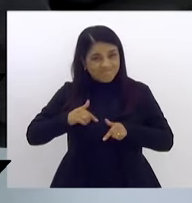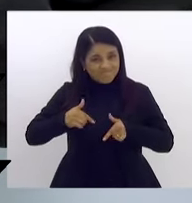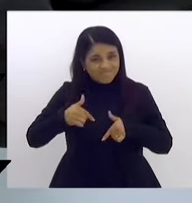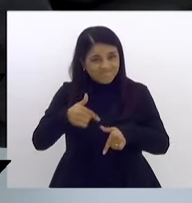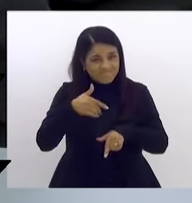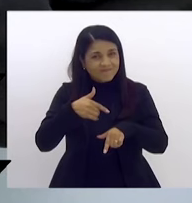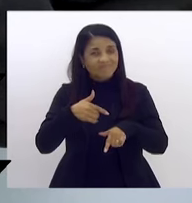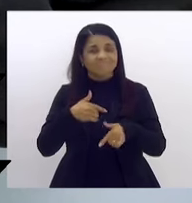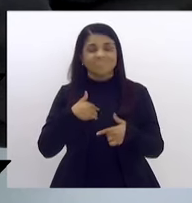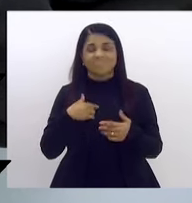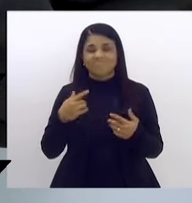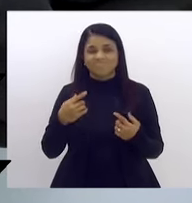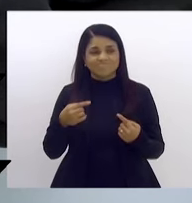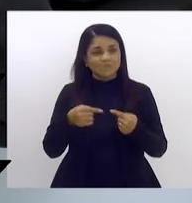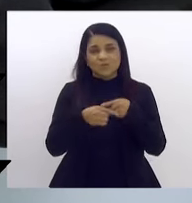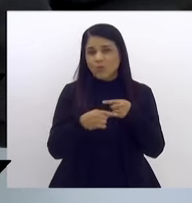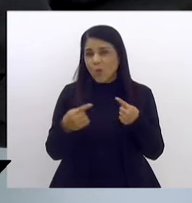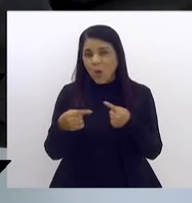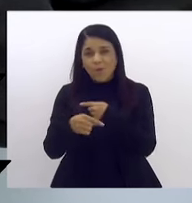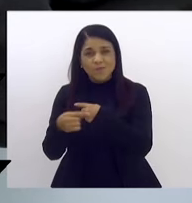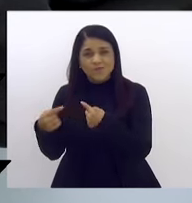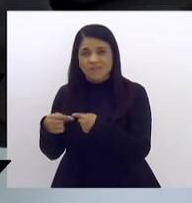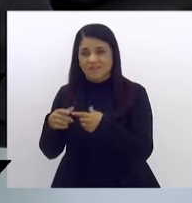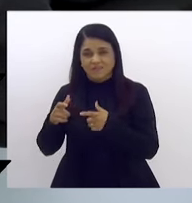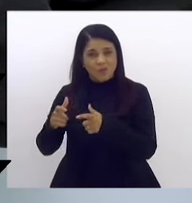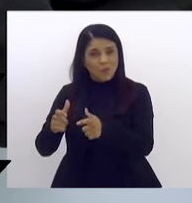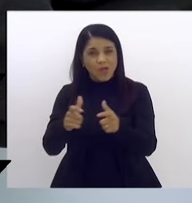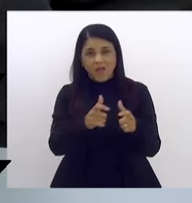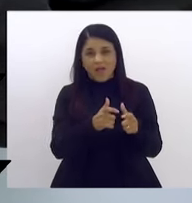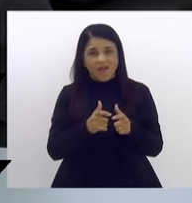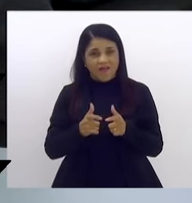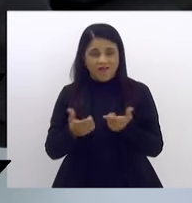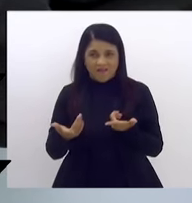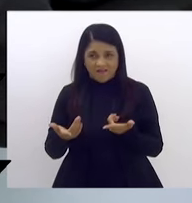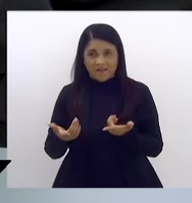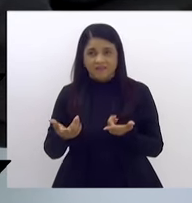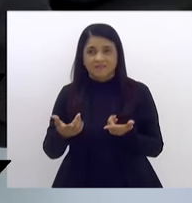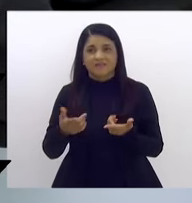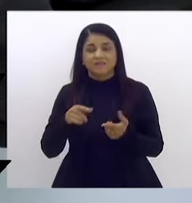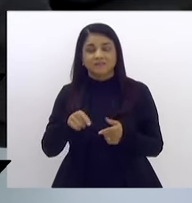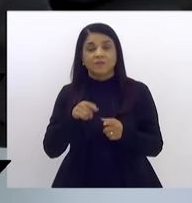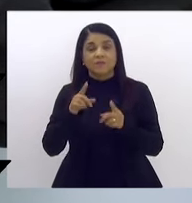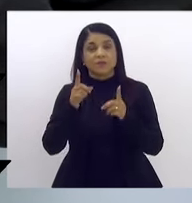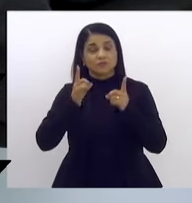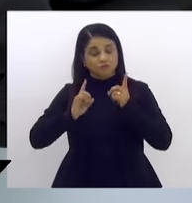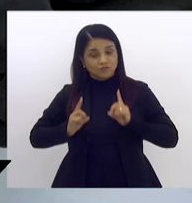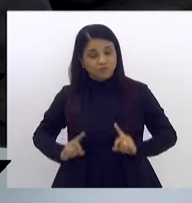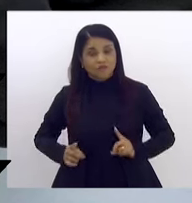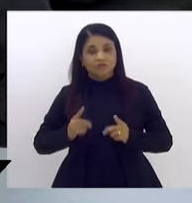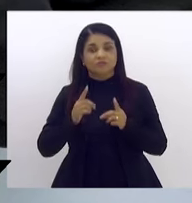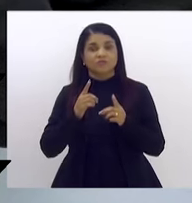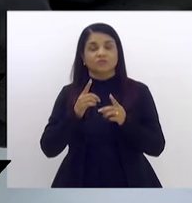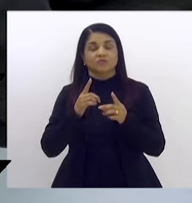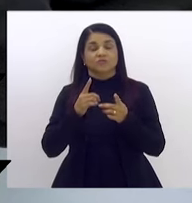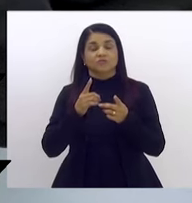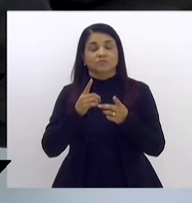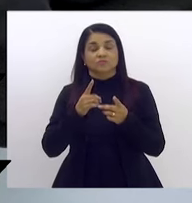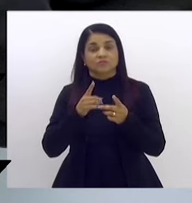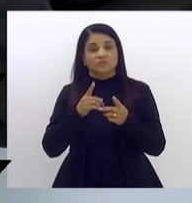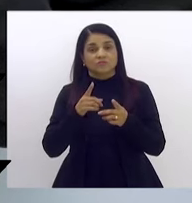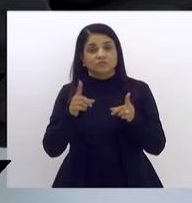lugar nenhum e acaba que uma boa ideia né uma preocupação relevante que é essa com a questão do diagnóstico de tratamento ela acaba